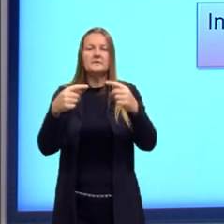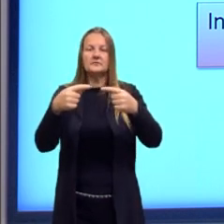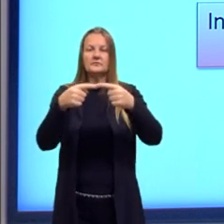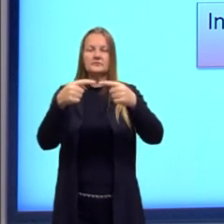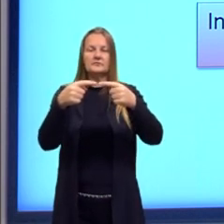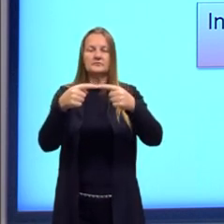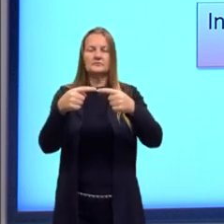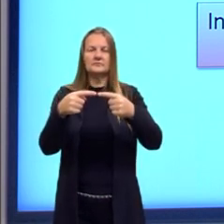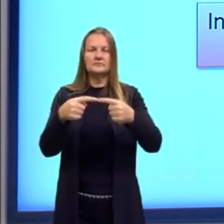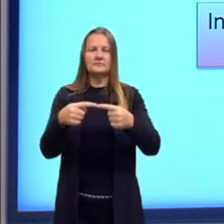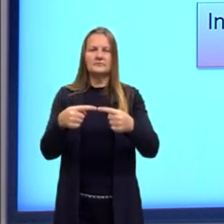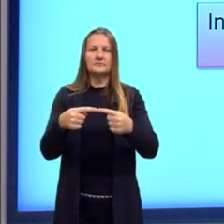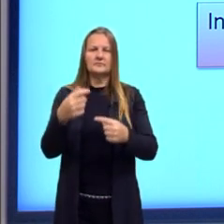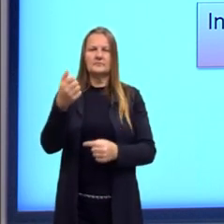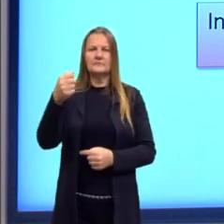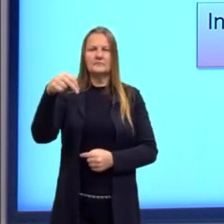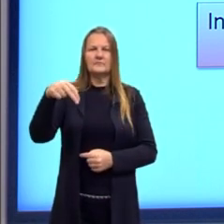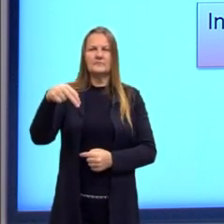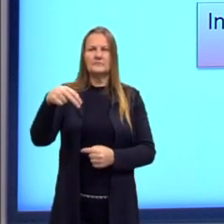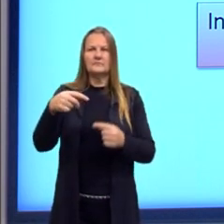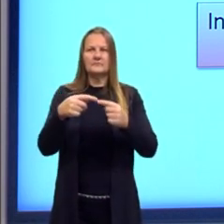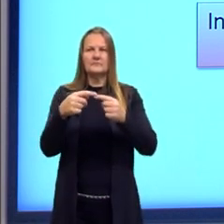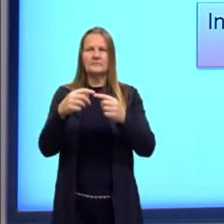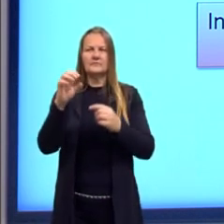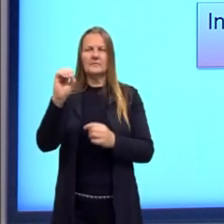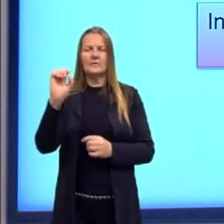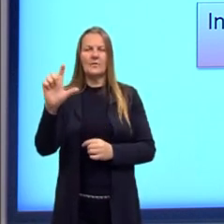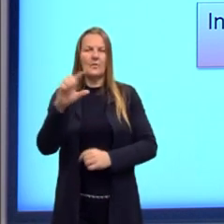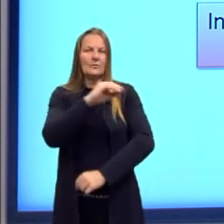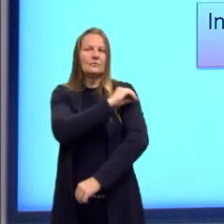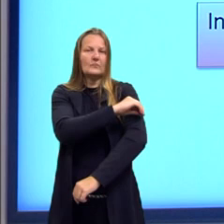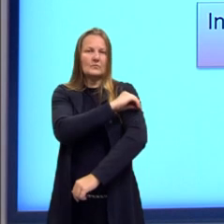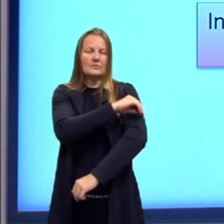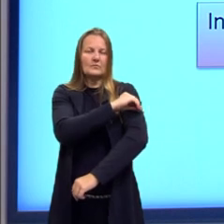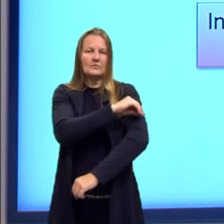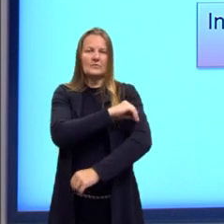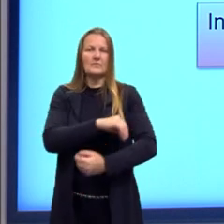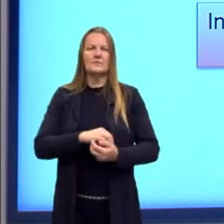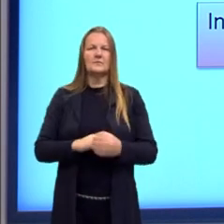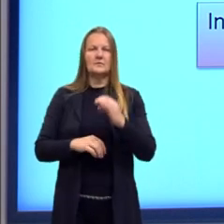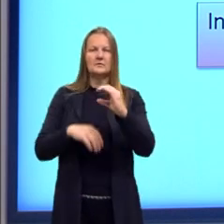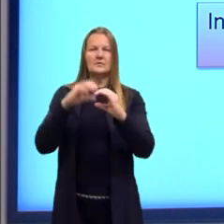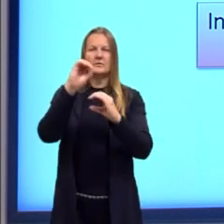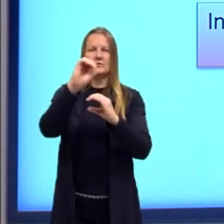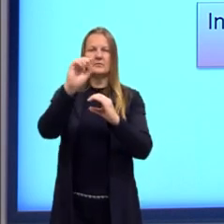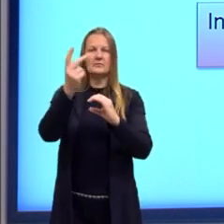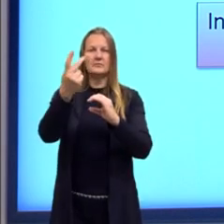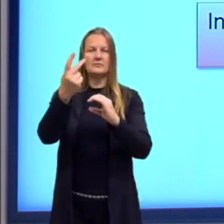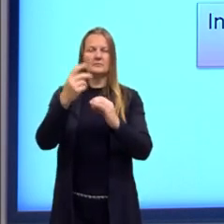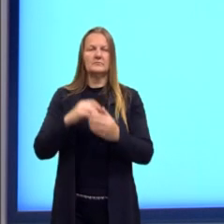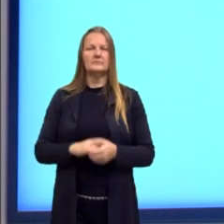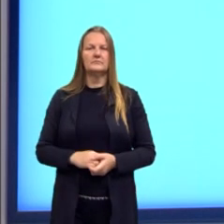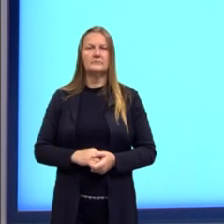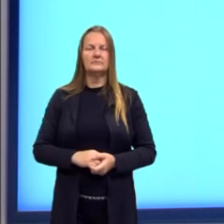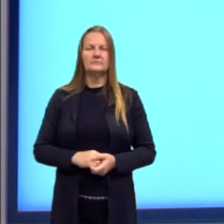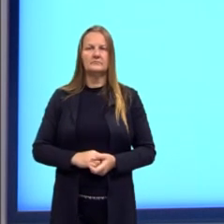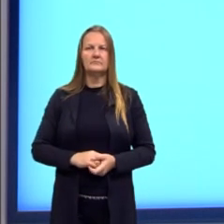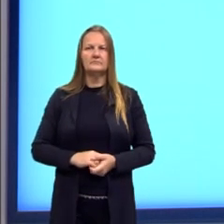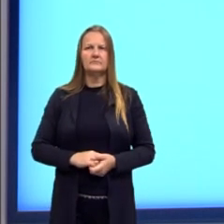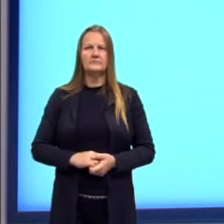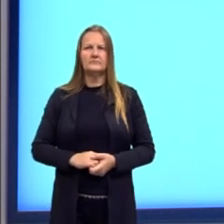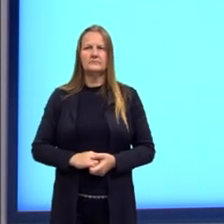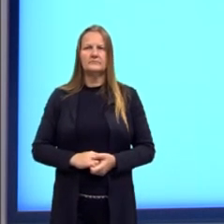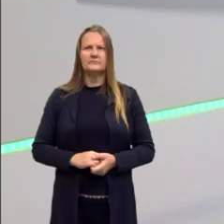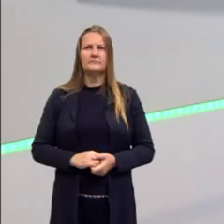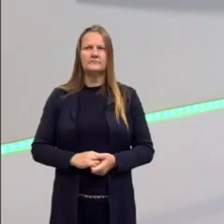carbono TAM e o molde porque eu tenho a presença e de duas hidroxilas